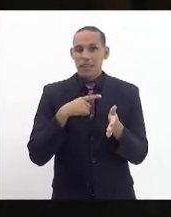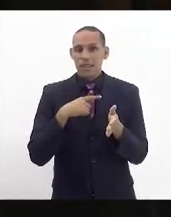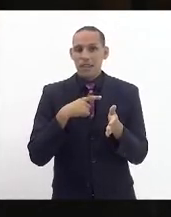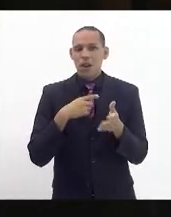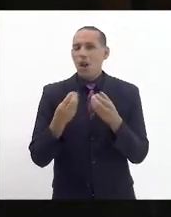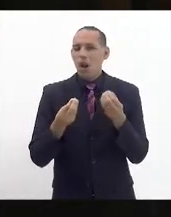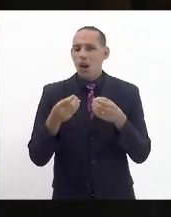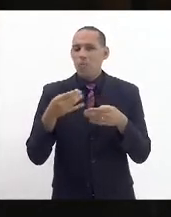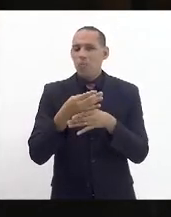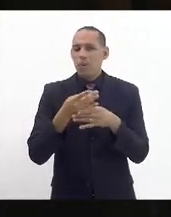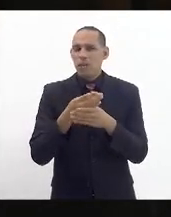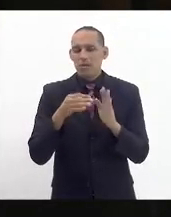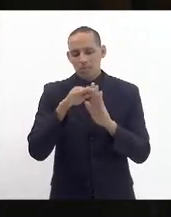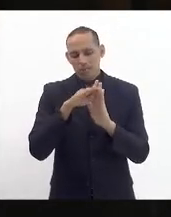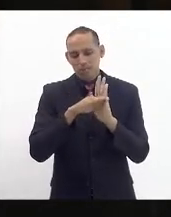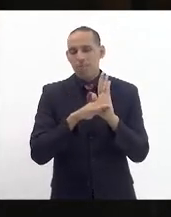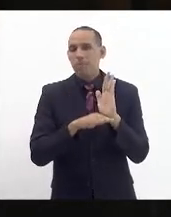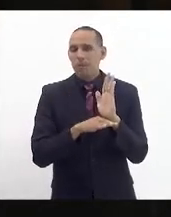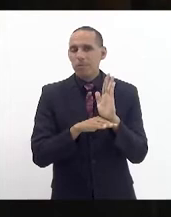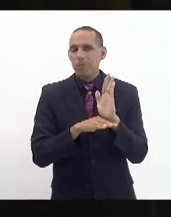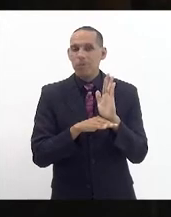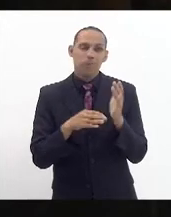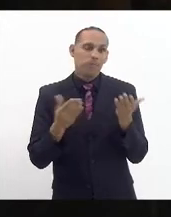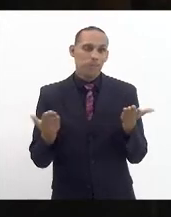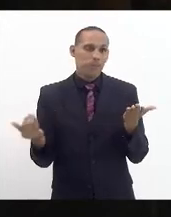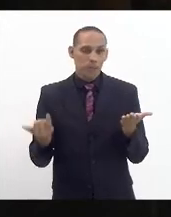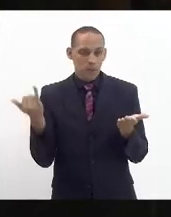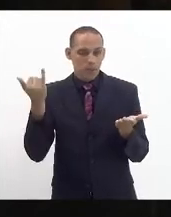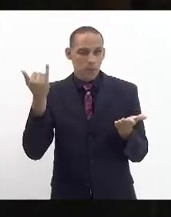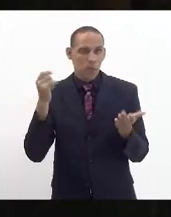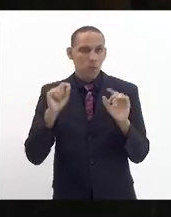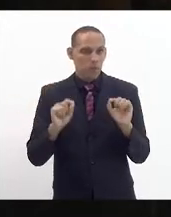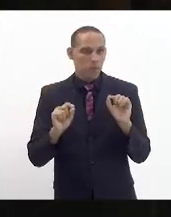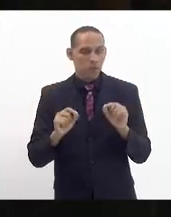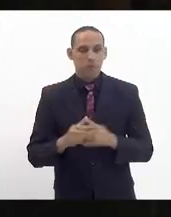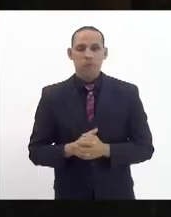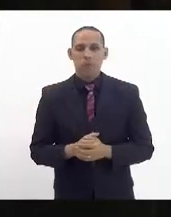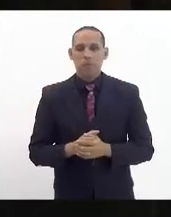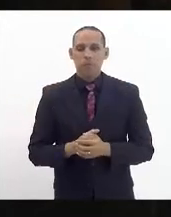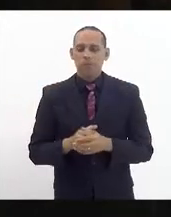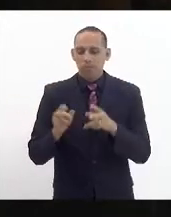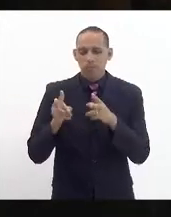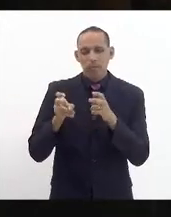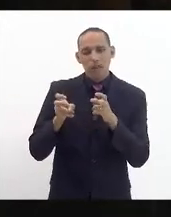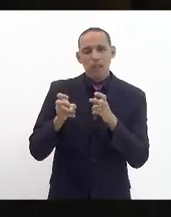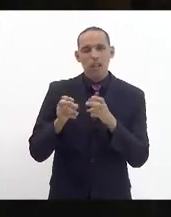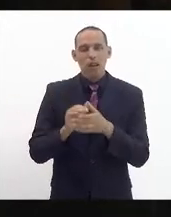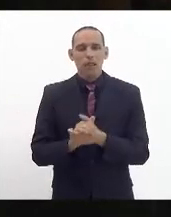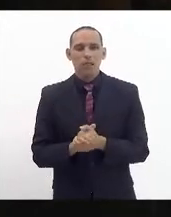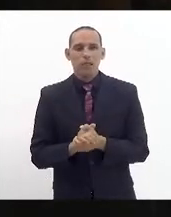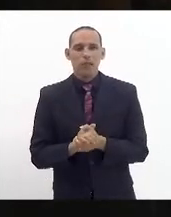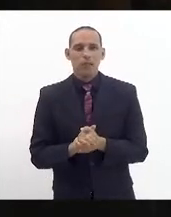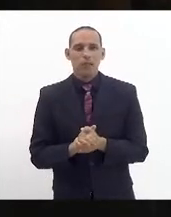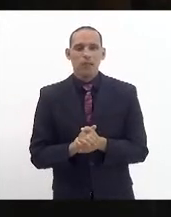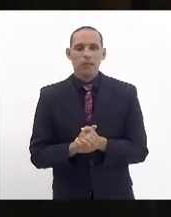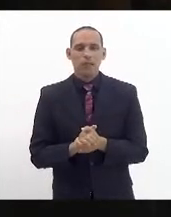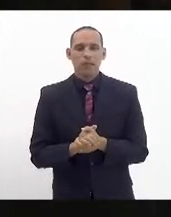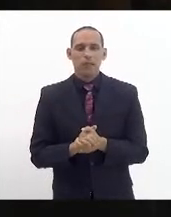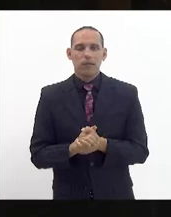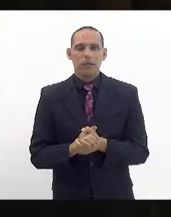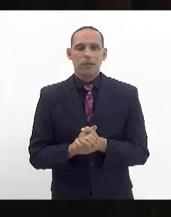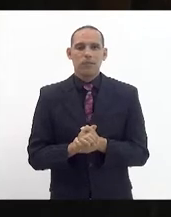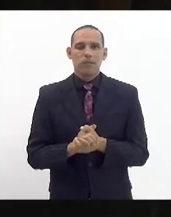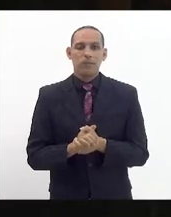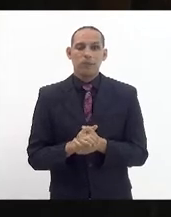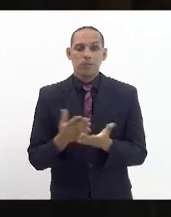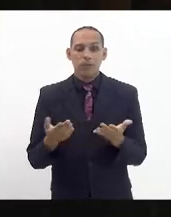de municípios. Então, é importante dizer e observar que, partindo desse